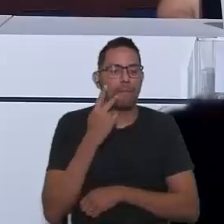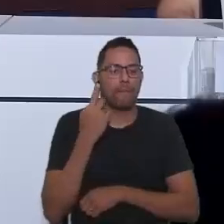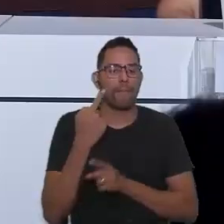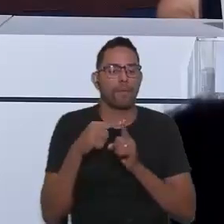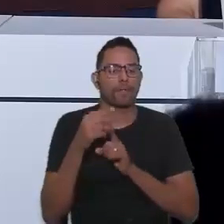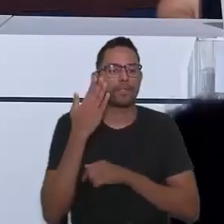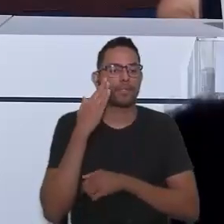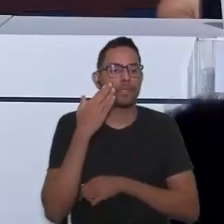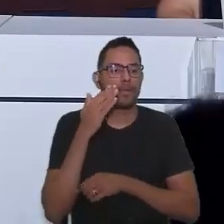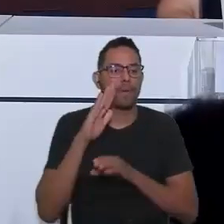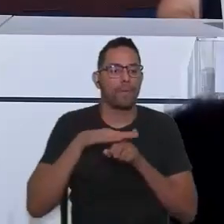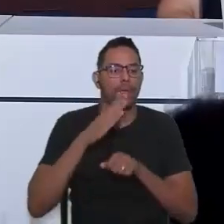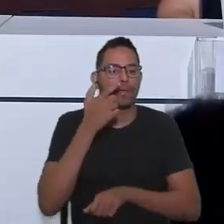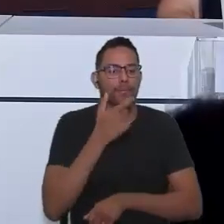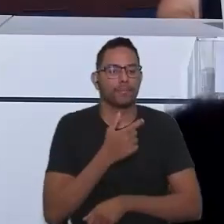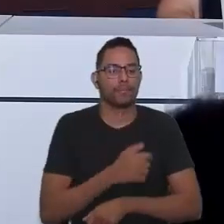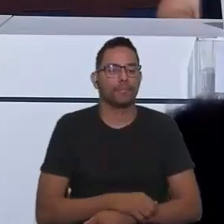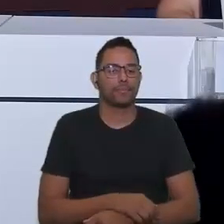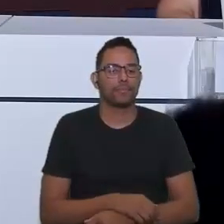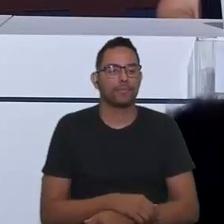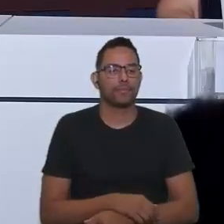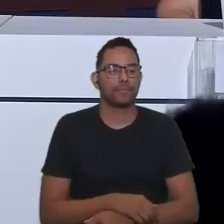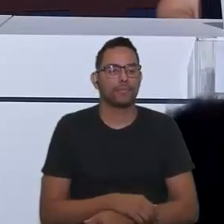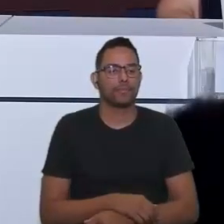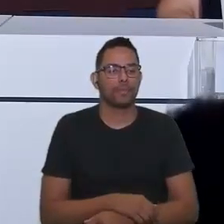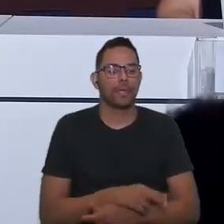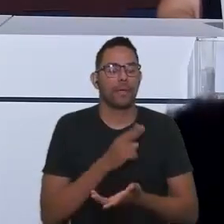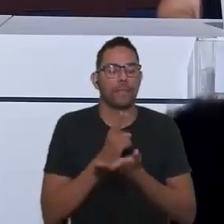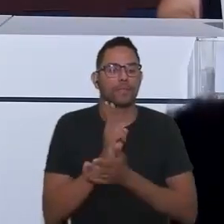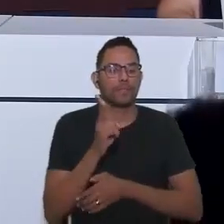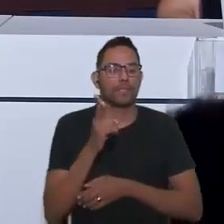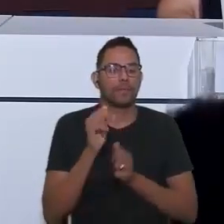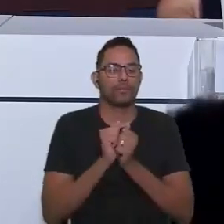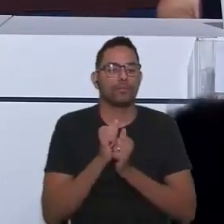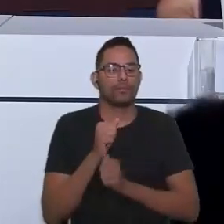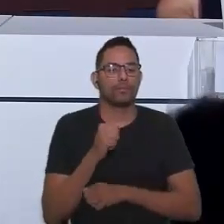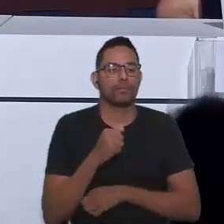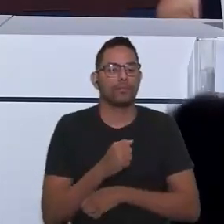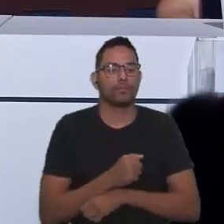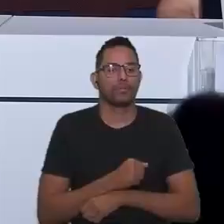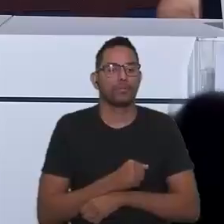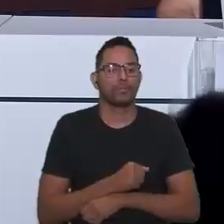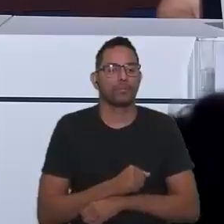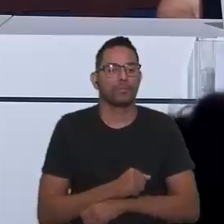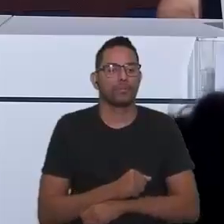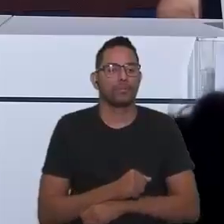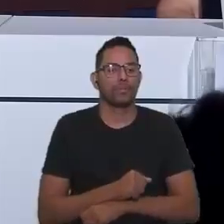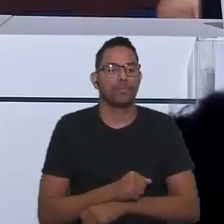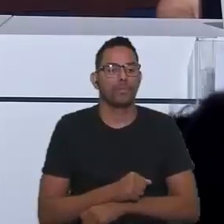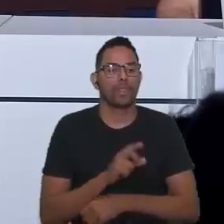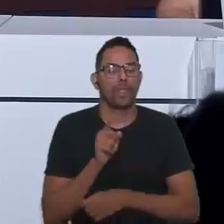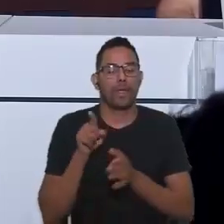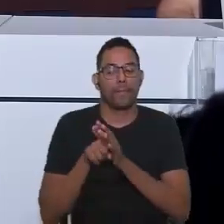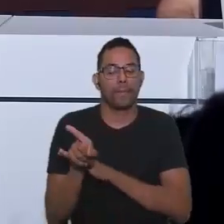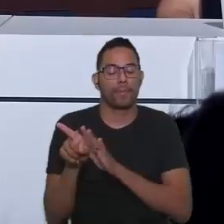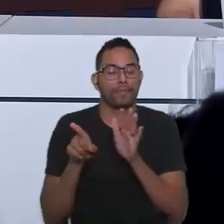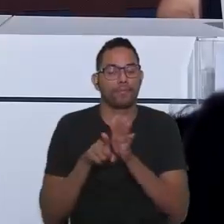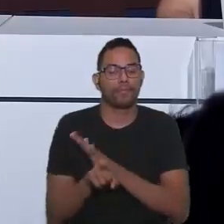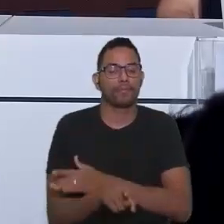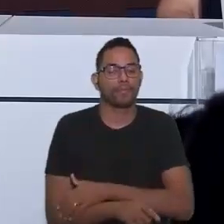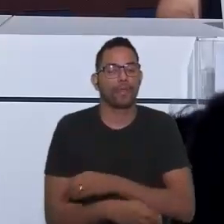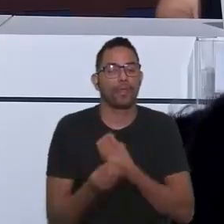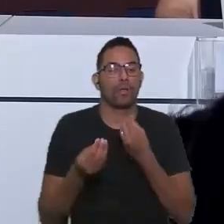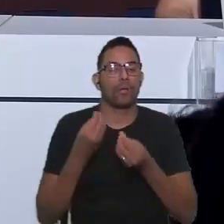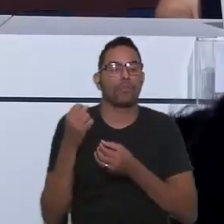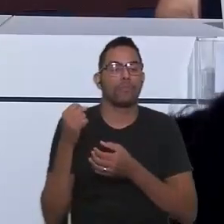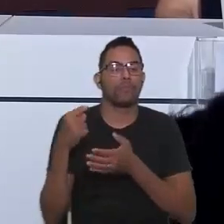sabe infinitamente mais do que eu e praticamente sempre que estamos nestas condições é ele perguntando